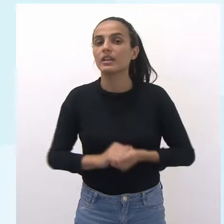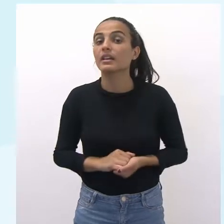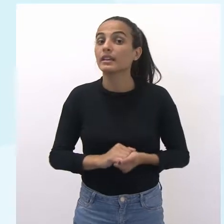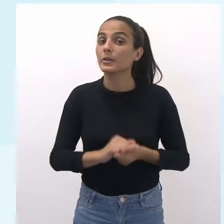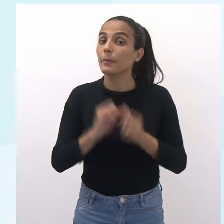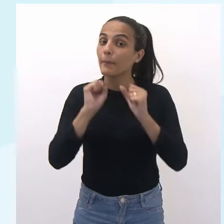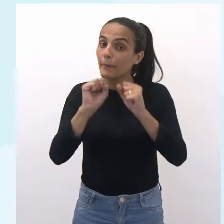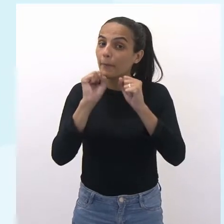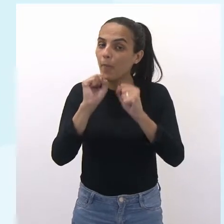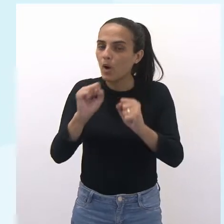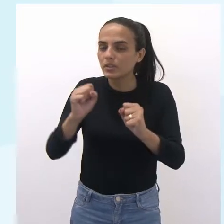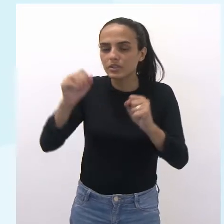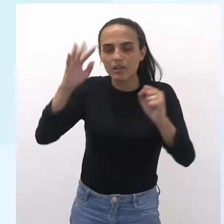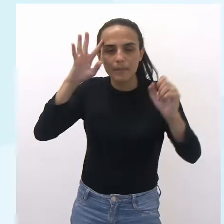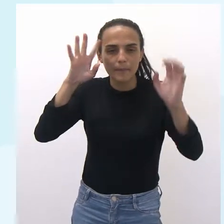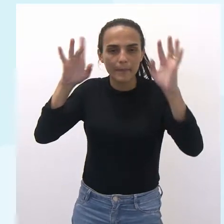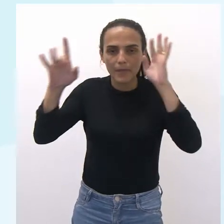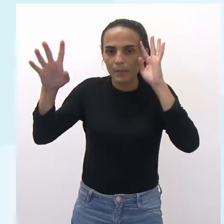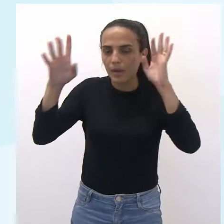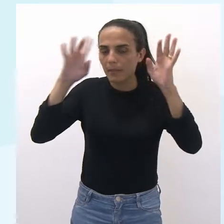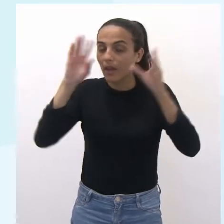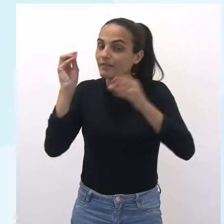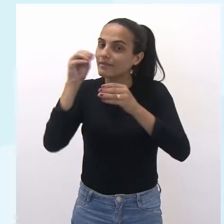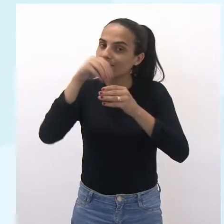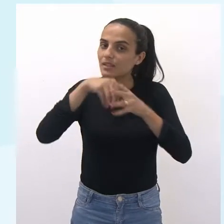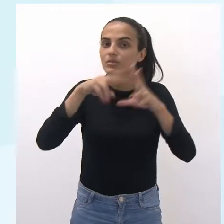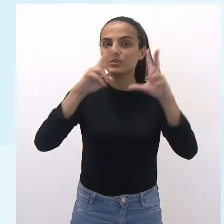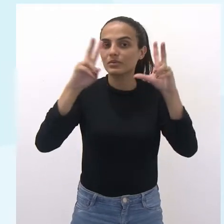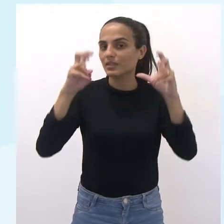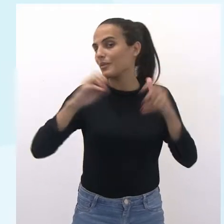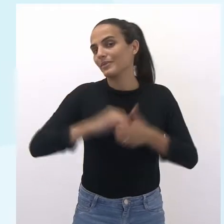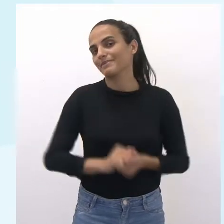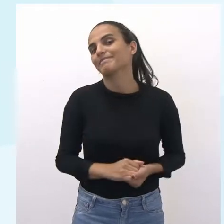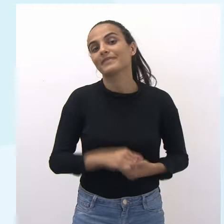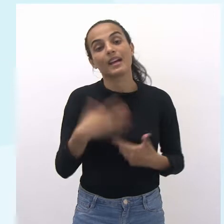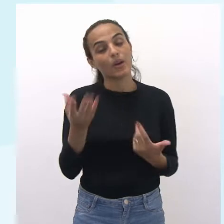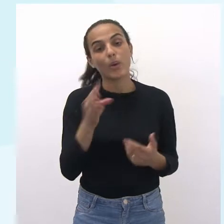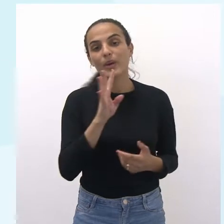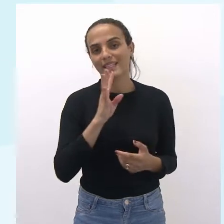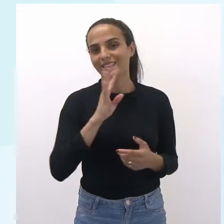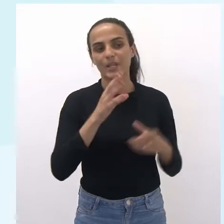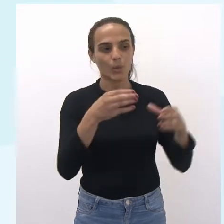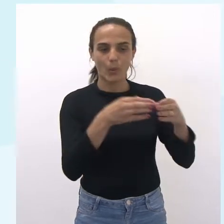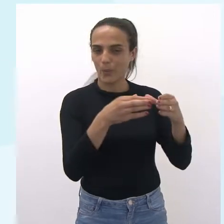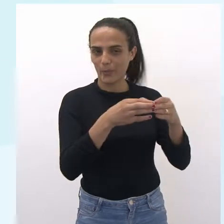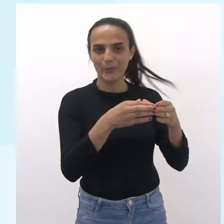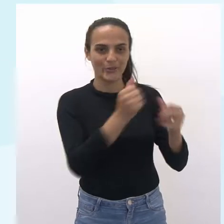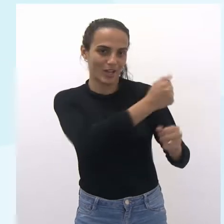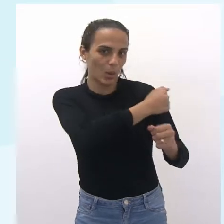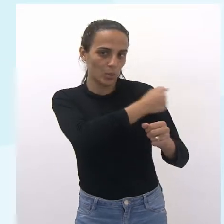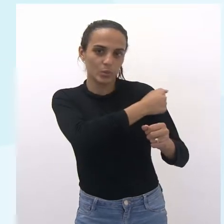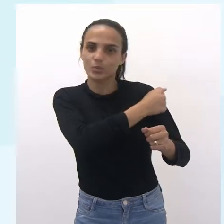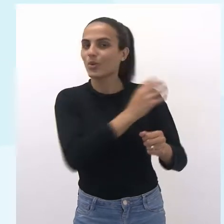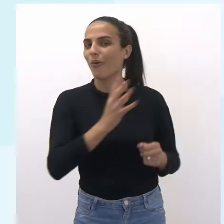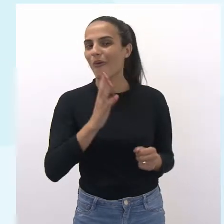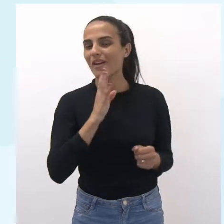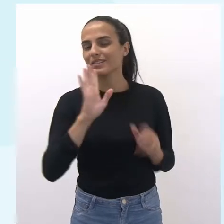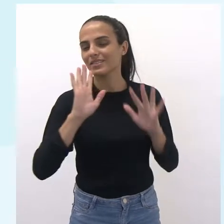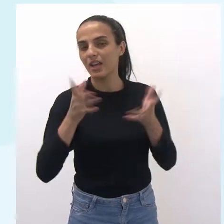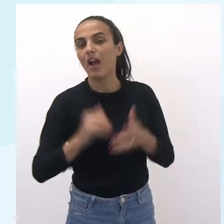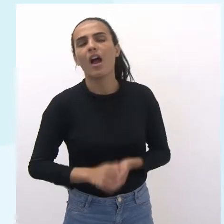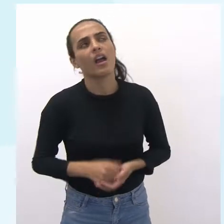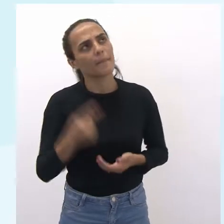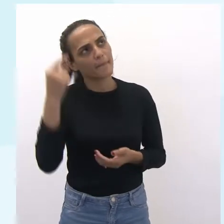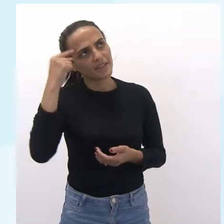Ademir, dentro daquela temática. Conhecendo a turma, como eu sei que vocês conhecem, vocês já percebem, nossa, este assunto